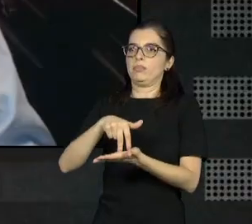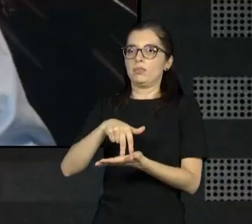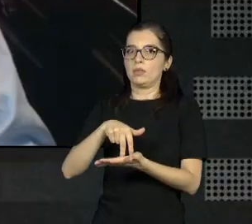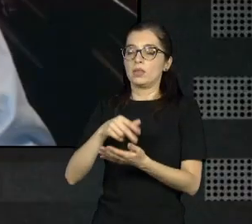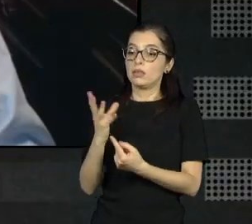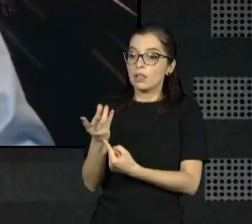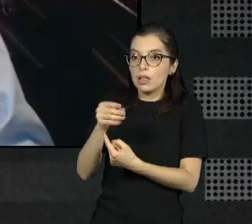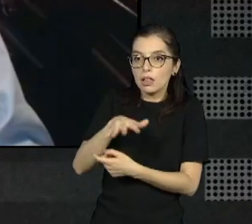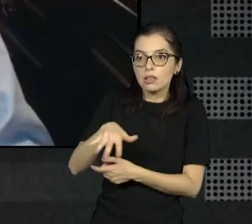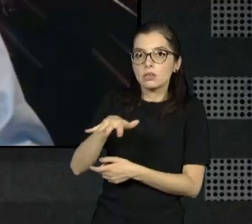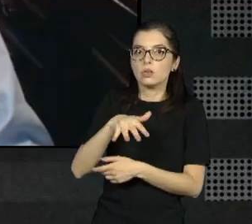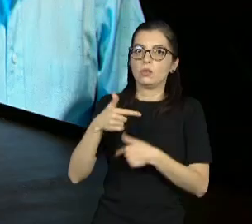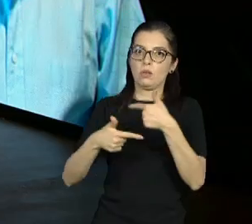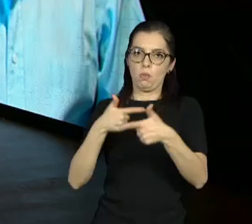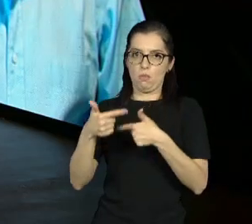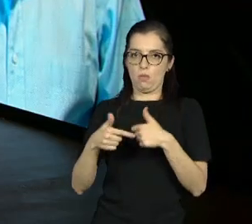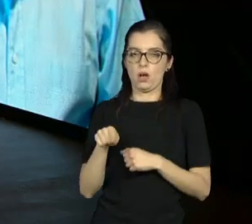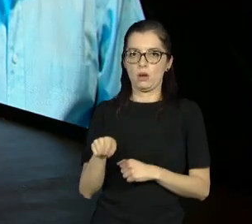trabalhando nisso.